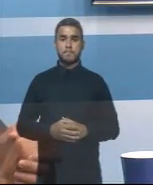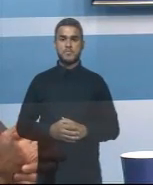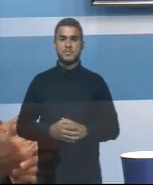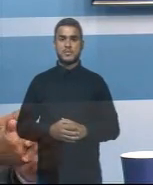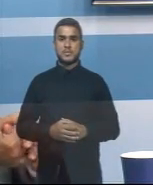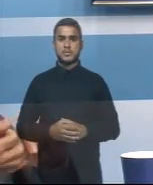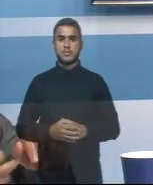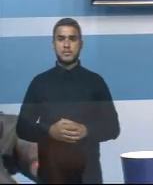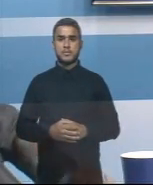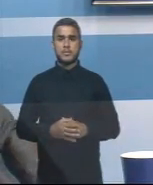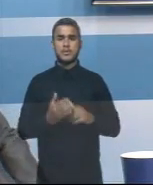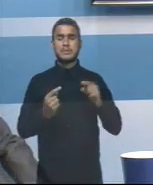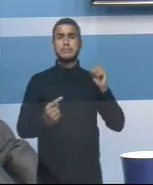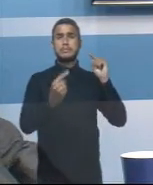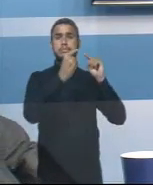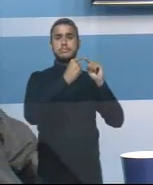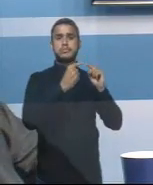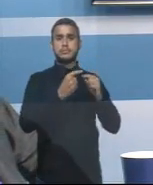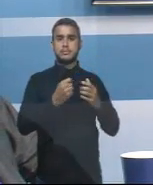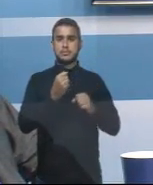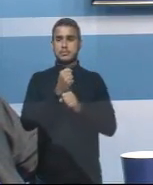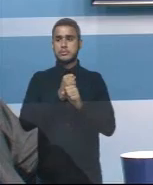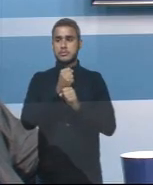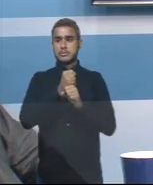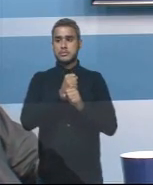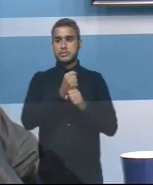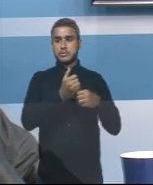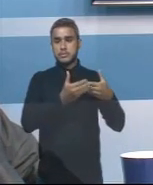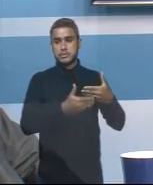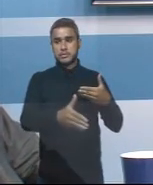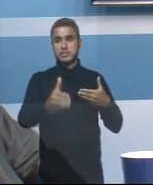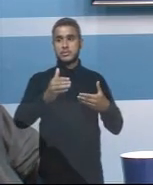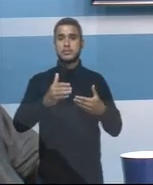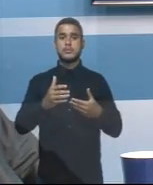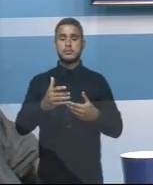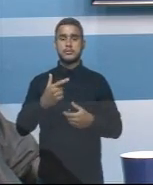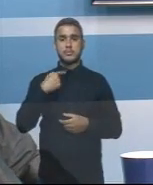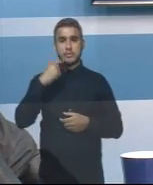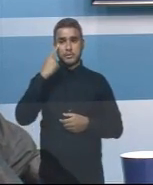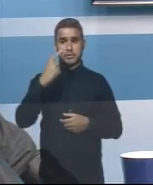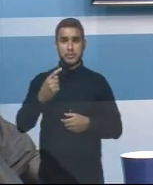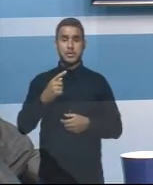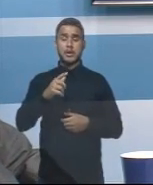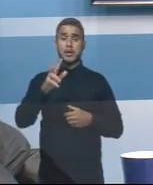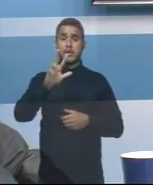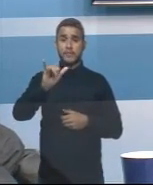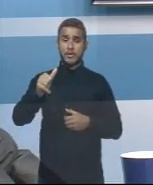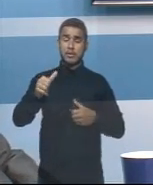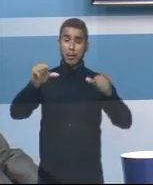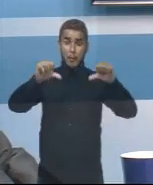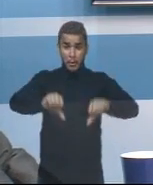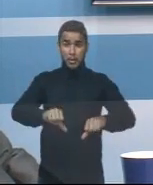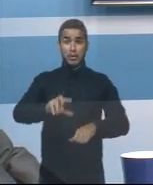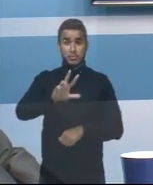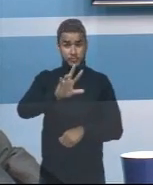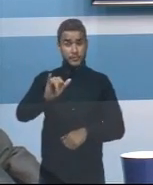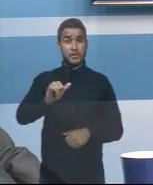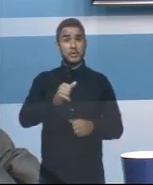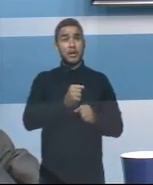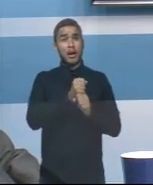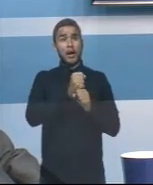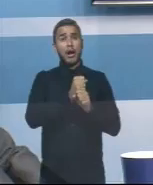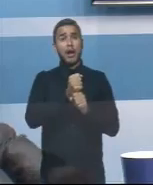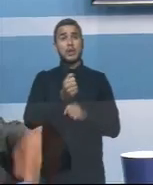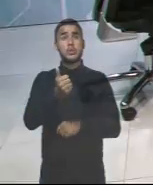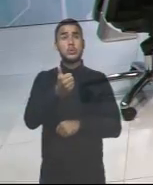anos. O que deslegitima... Que não foi corrigido ao longo de 12 anos e foi agravado. Claro. Foi agravado durante esses 12 anos. Mas, né? E foi